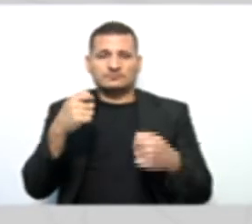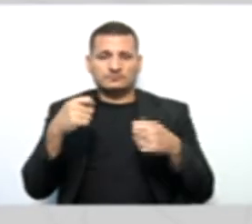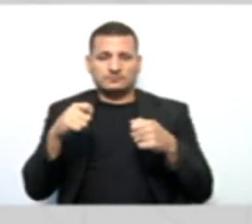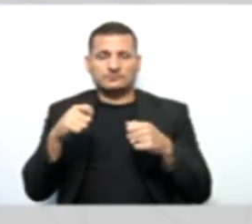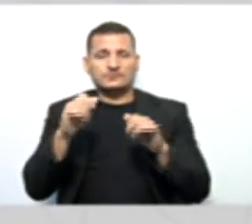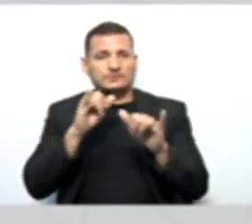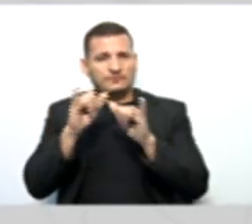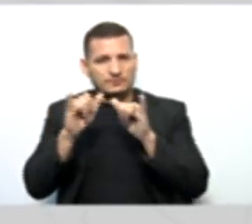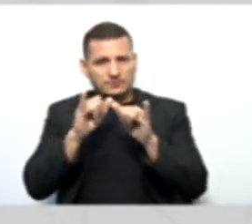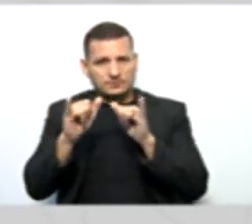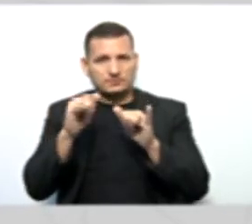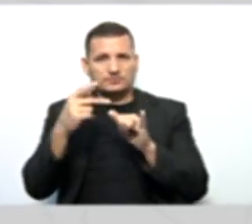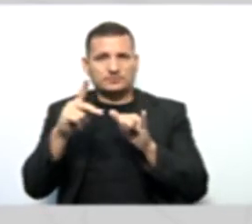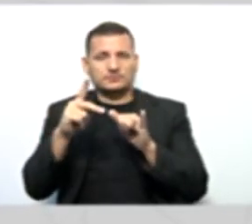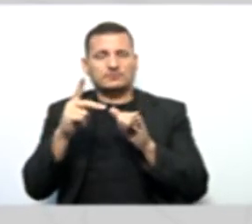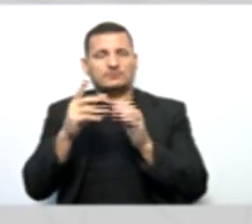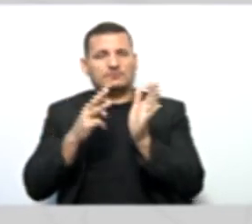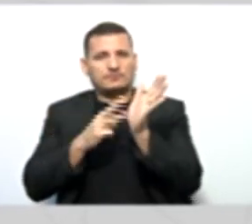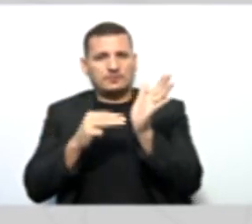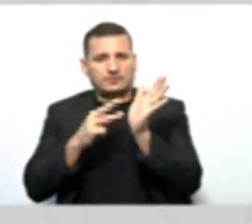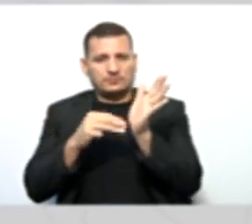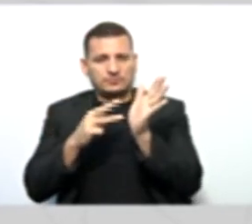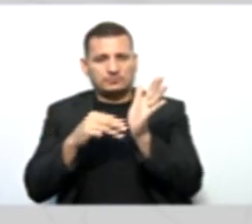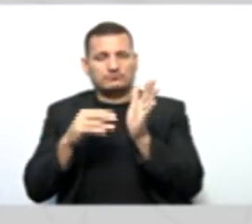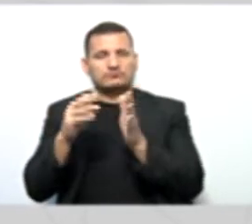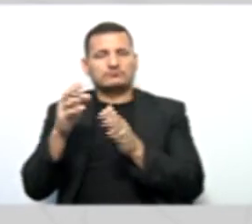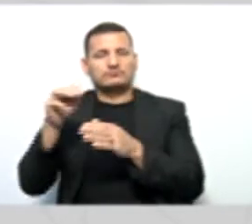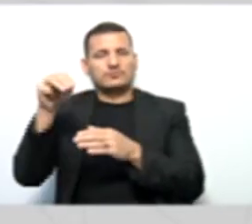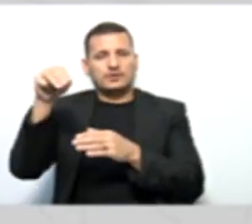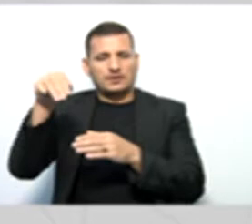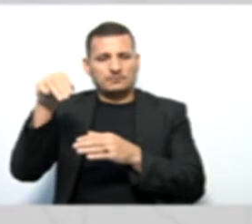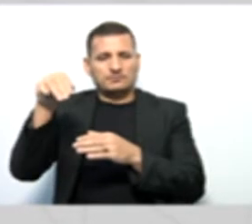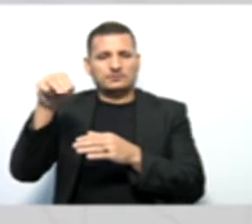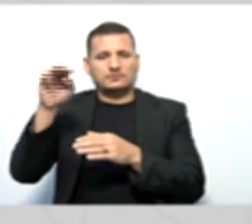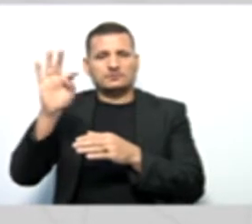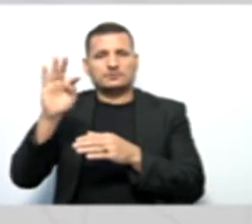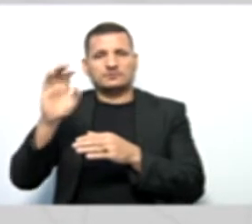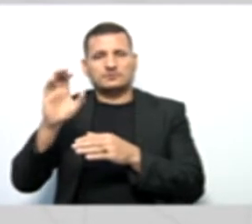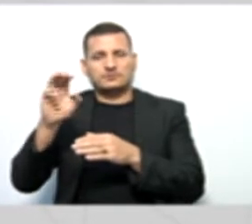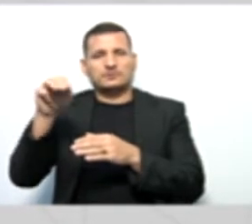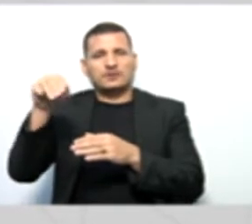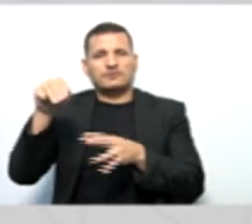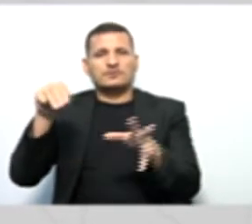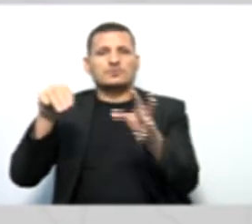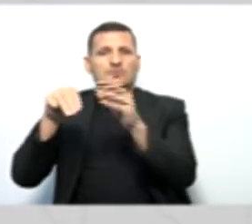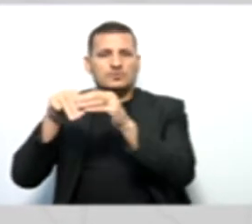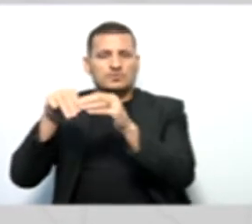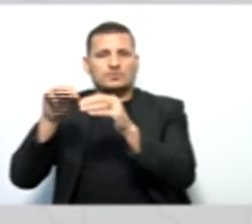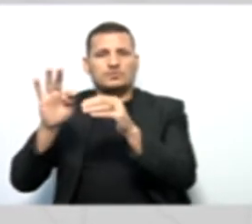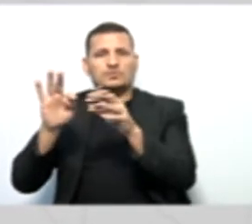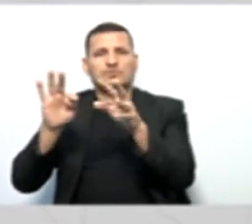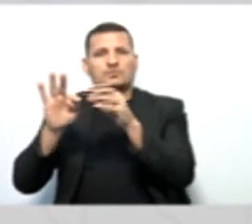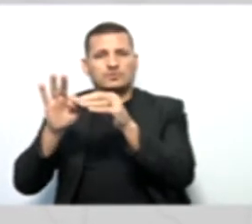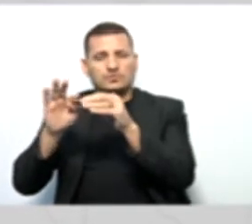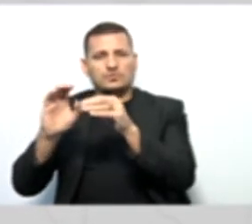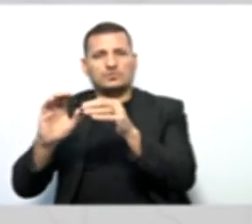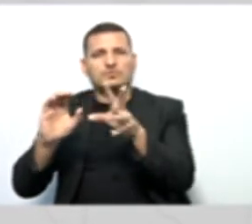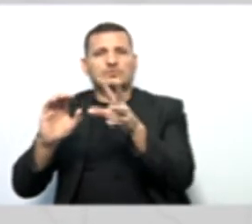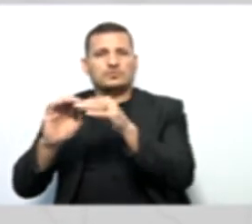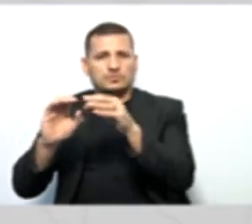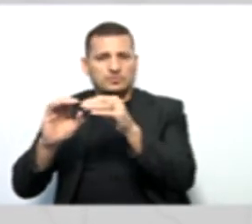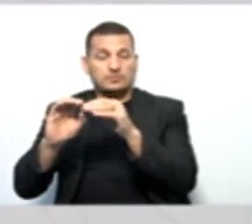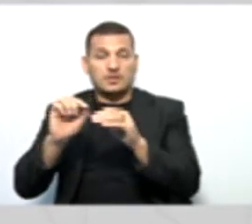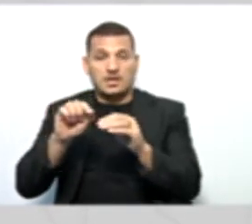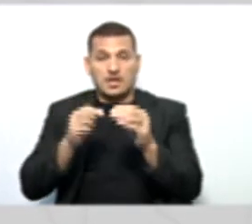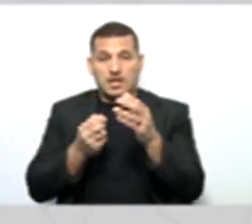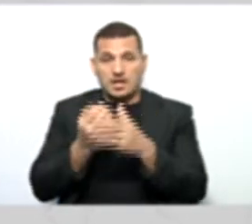essas informações do seu método construtor para poder criar o seu objeto. Nesse caso, nós criaríamos um objeto camisa, beleza?